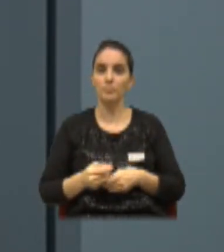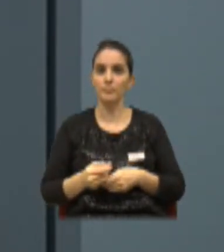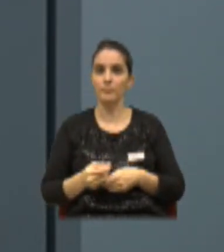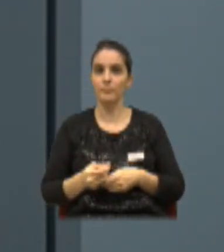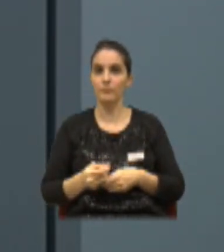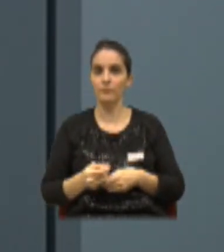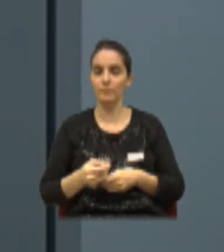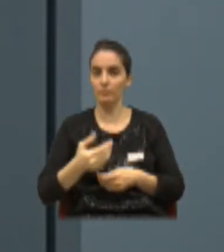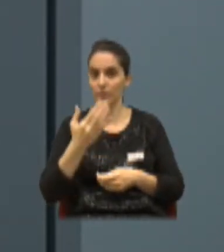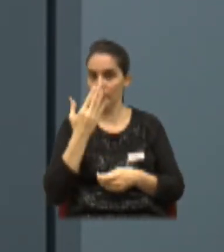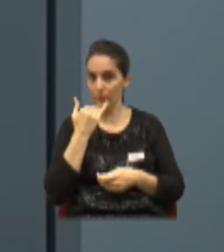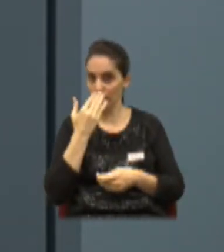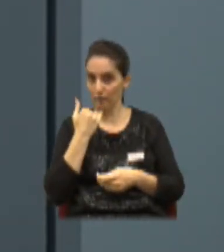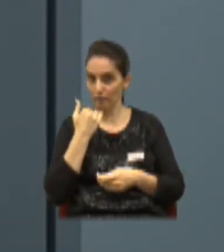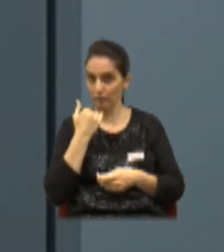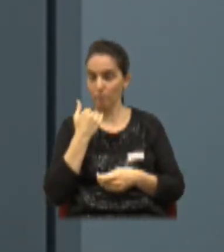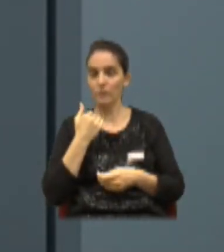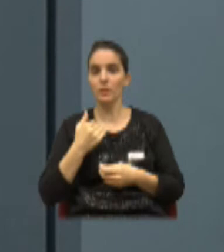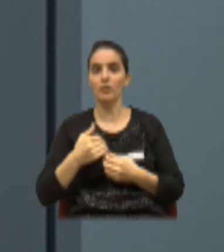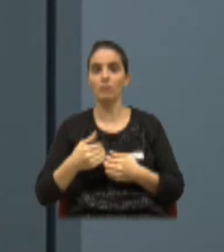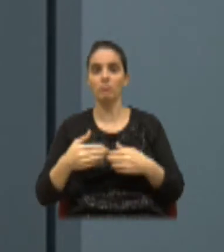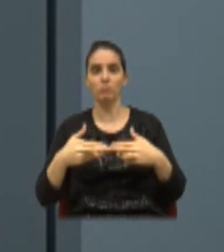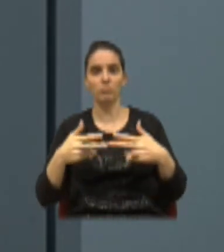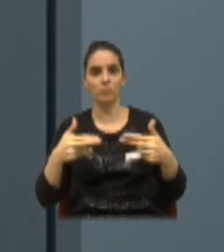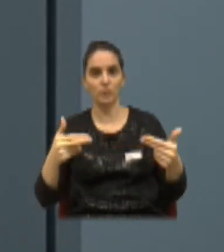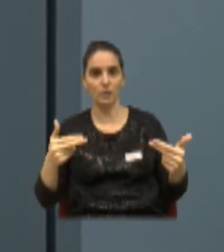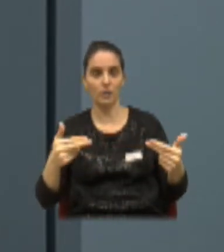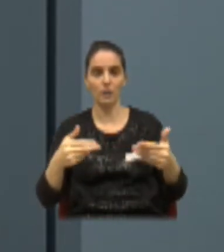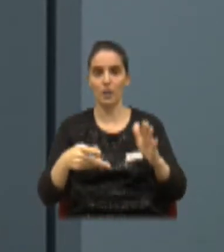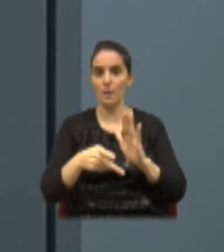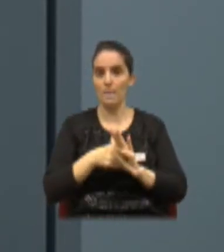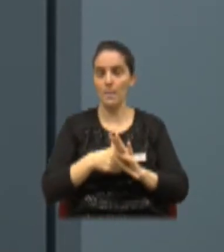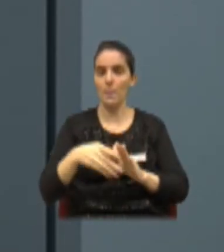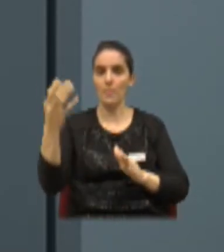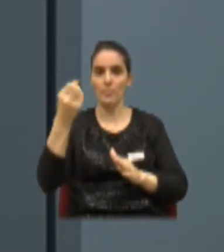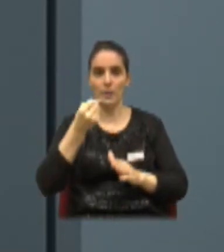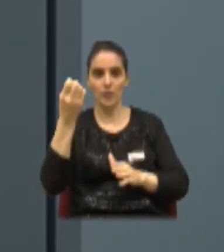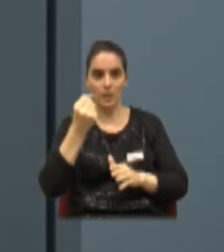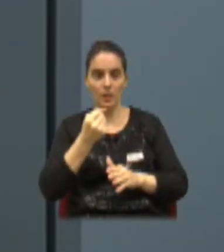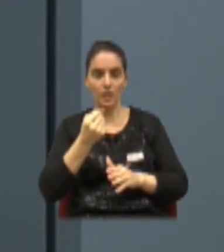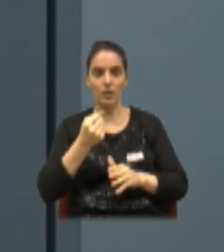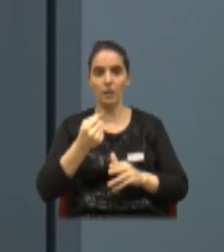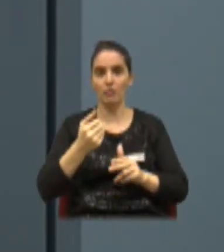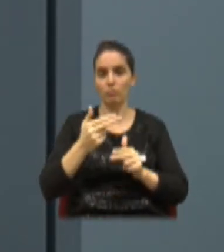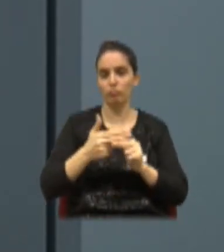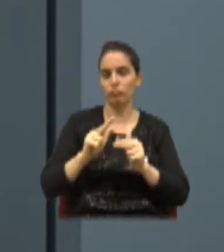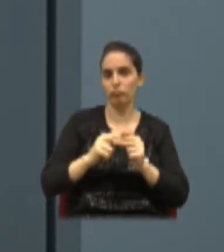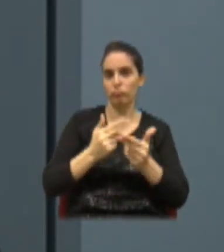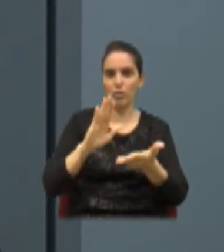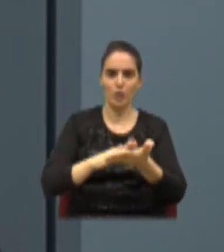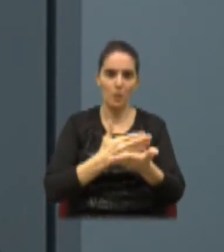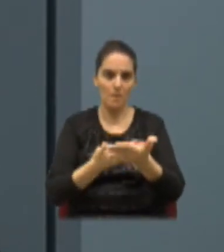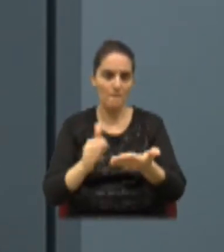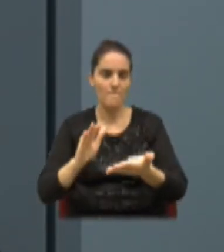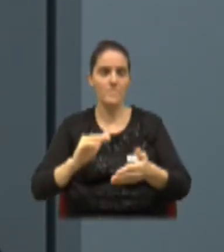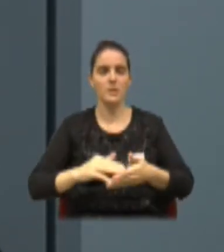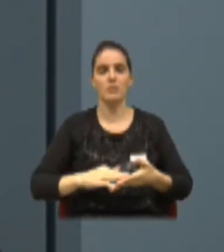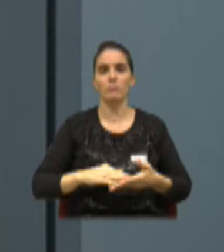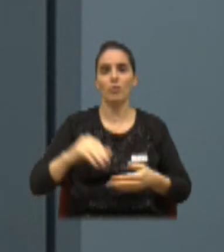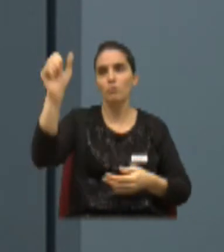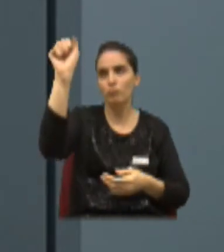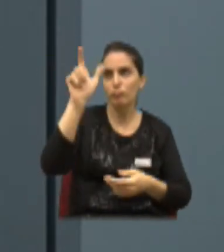de alimentos, de laticínios, derivados do leite, queijo, iogurte, requeijão, manteiga, margarina,